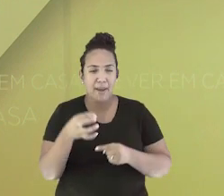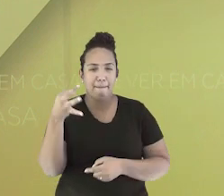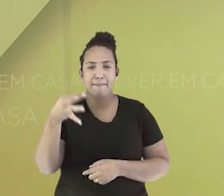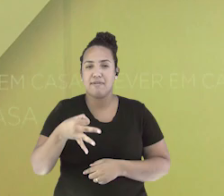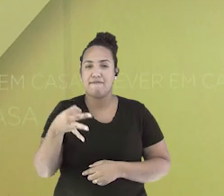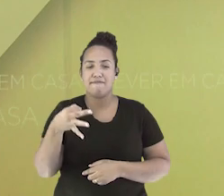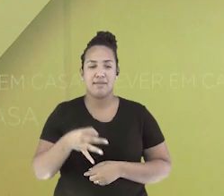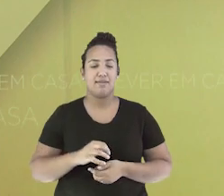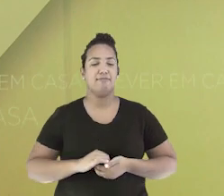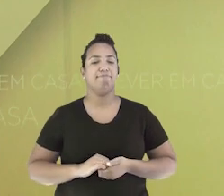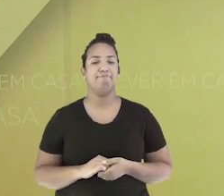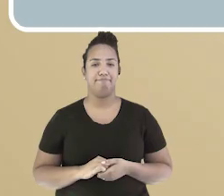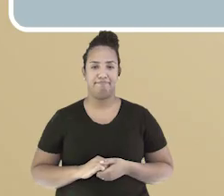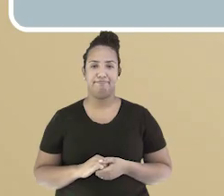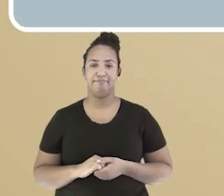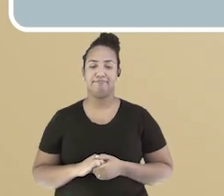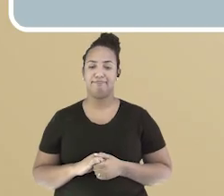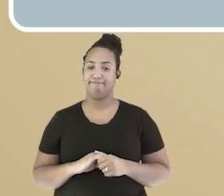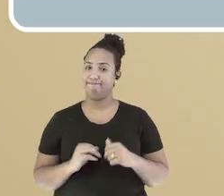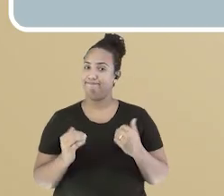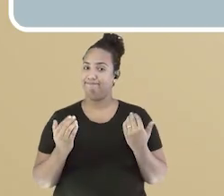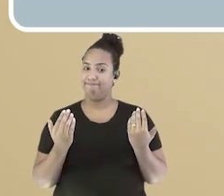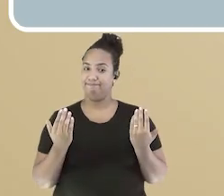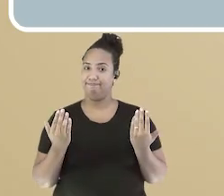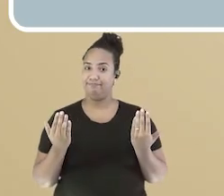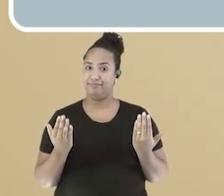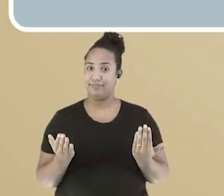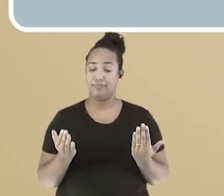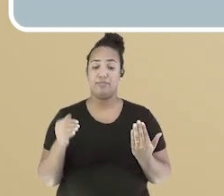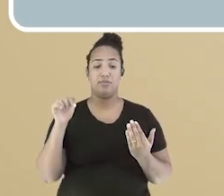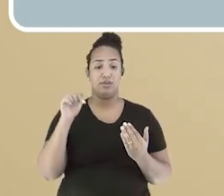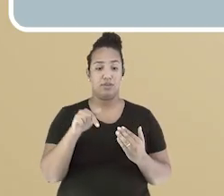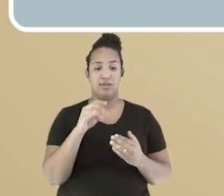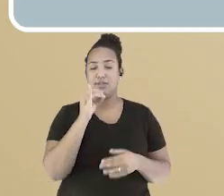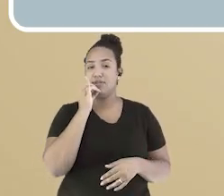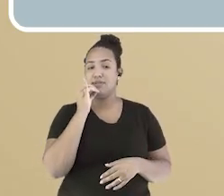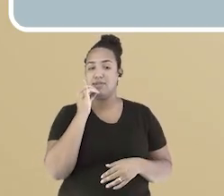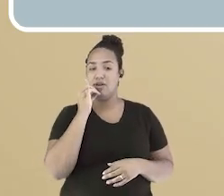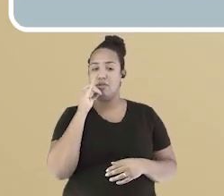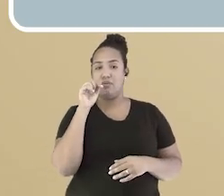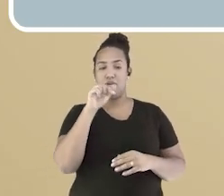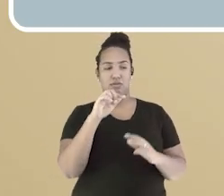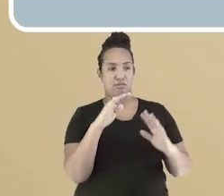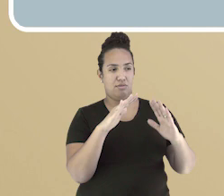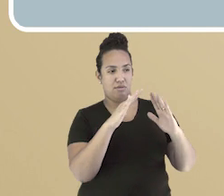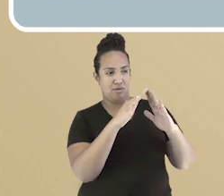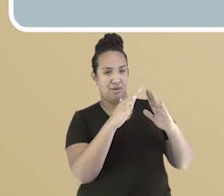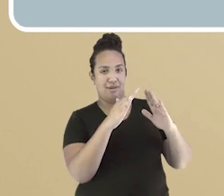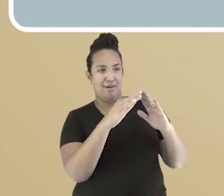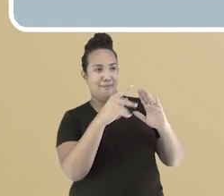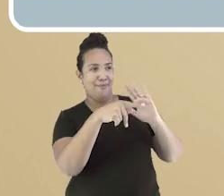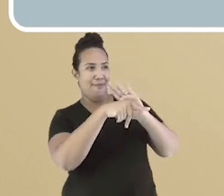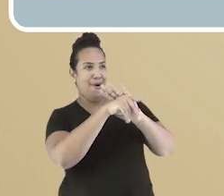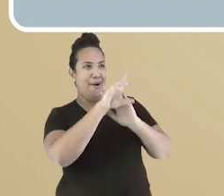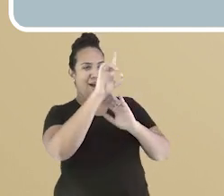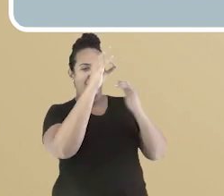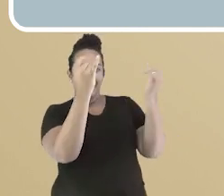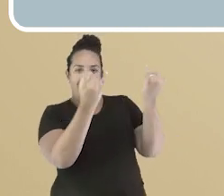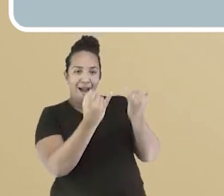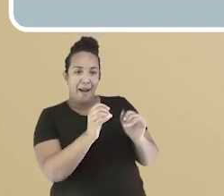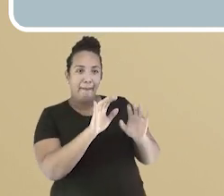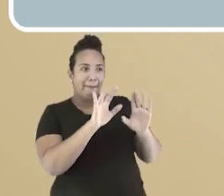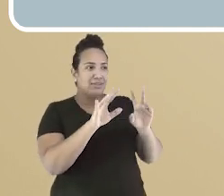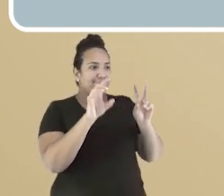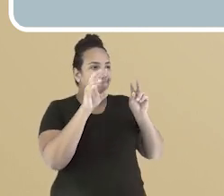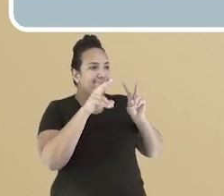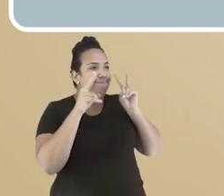extremamente agradáveis aos olhos. Portanto, por mais que os templos, por exemplo, fossem dedicados a seus deuses, a estética era